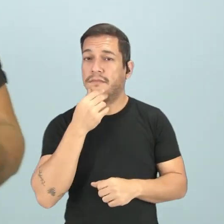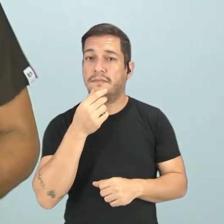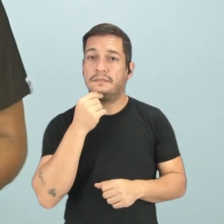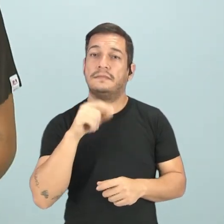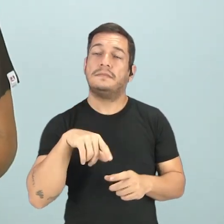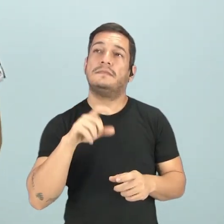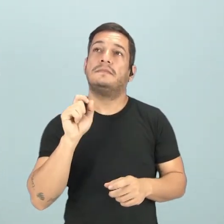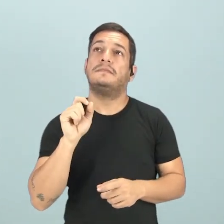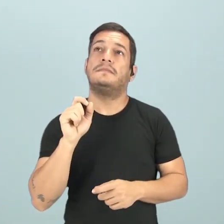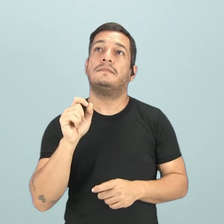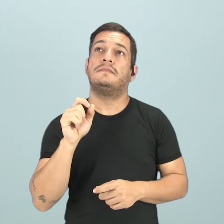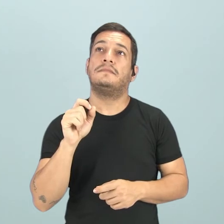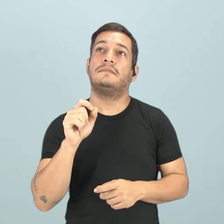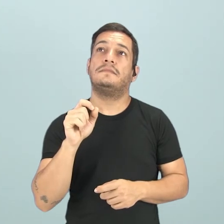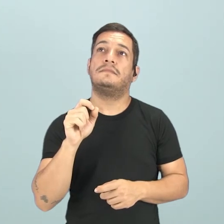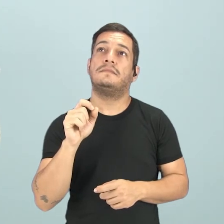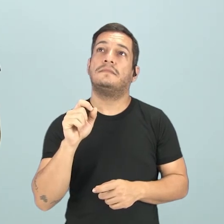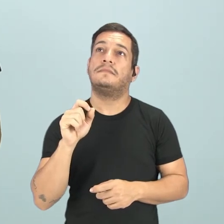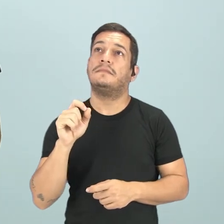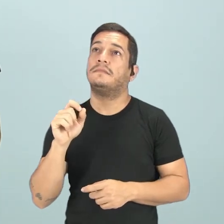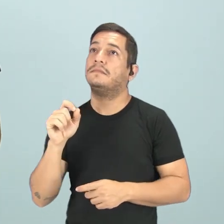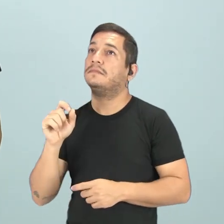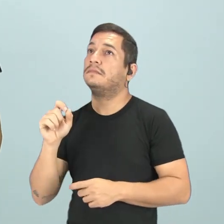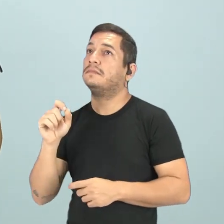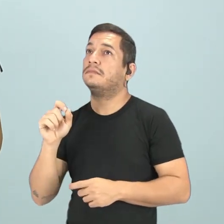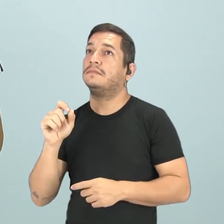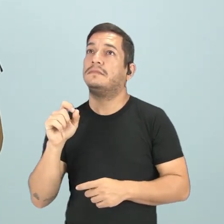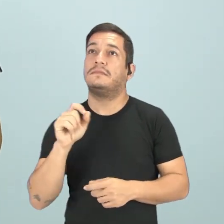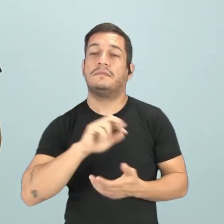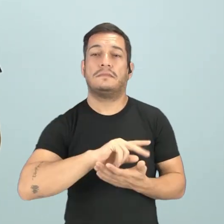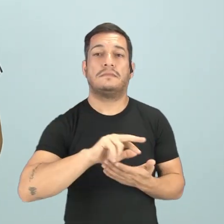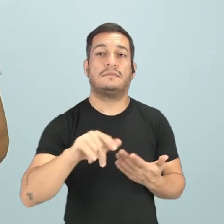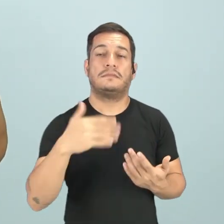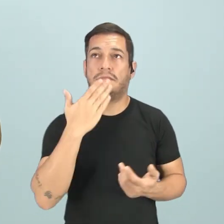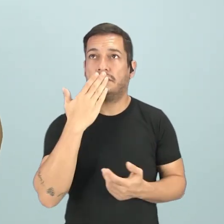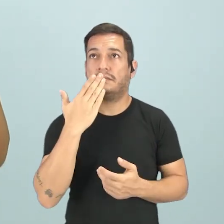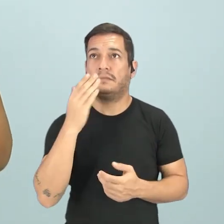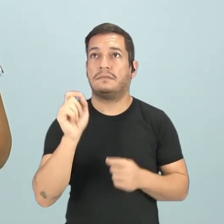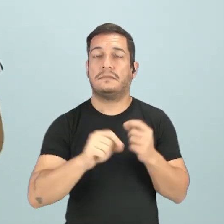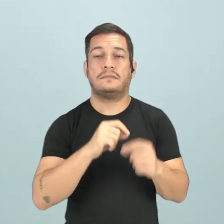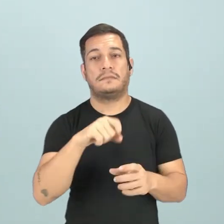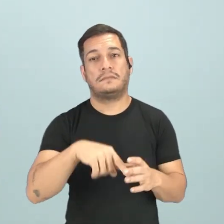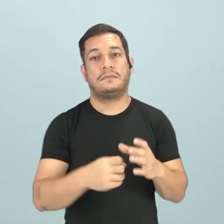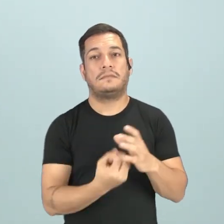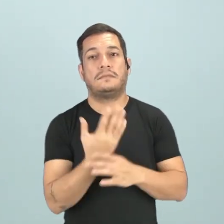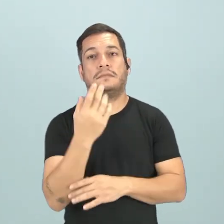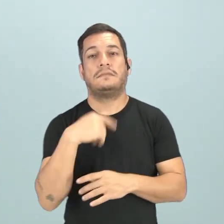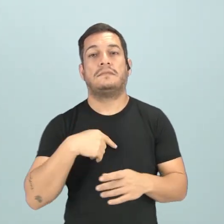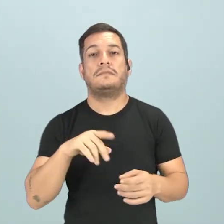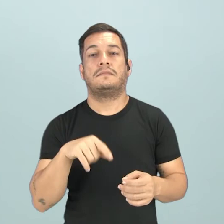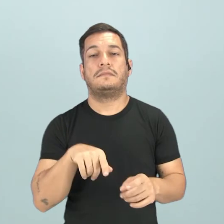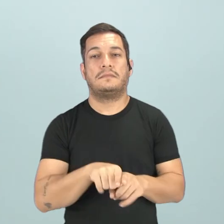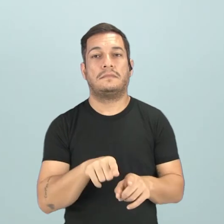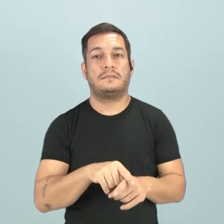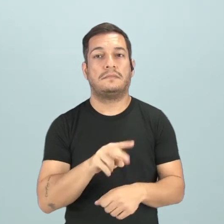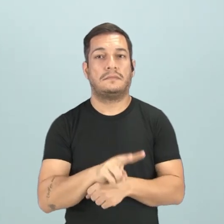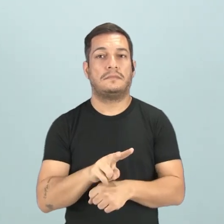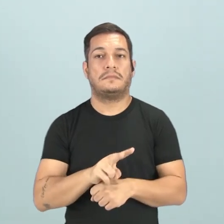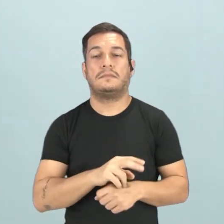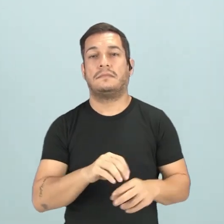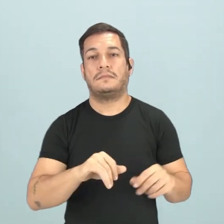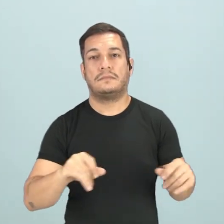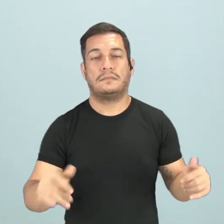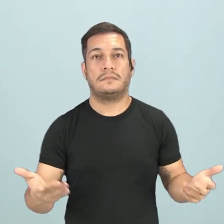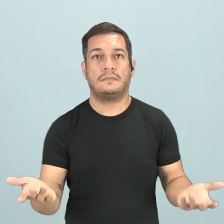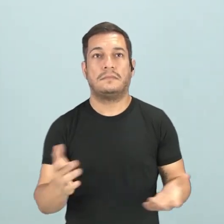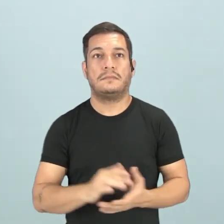na construção, né? de vários tipos de implementos agrícolas para cultivar essa área no campo,